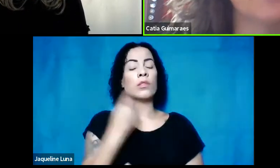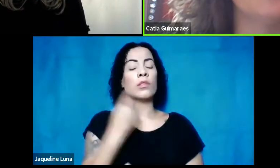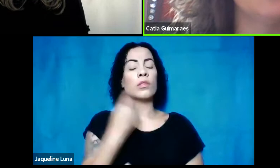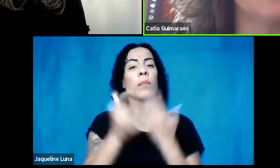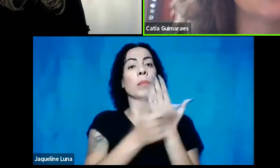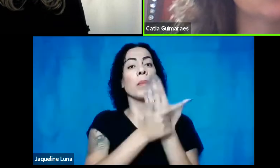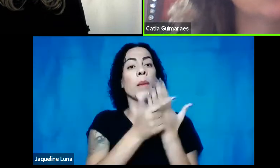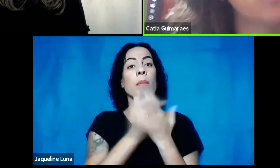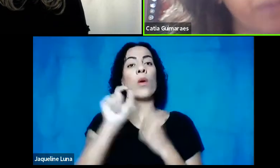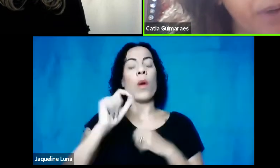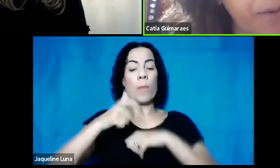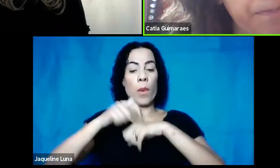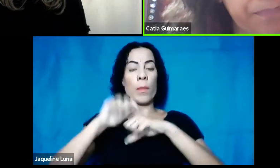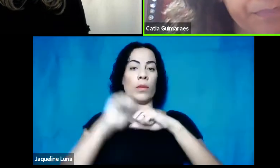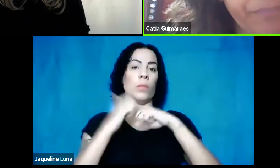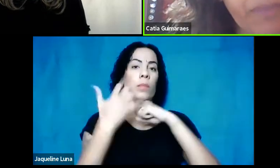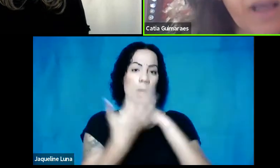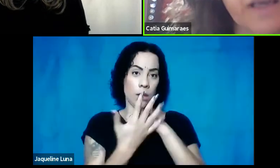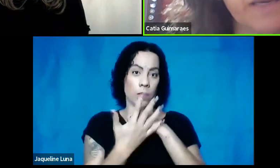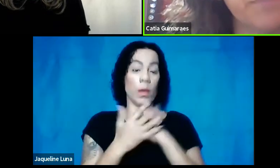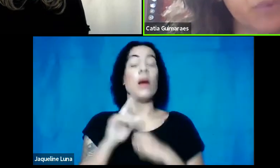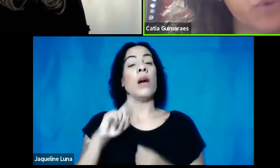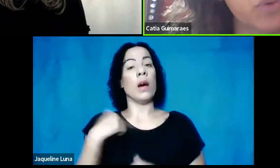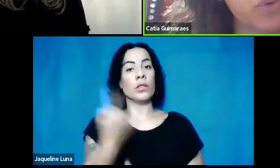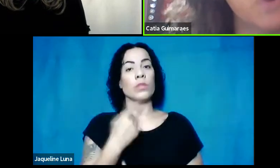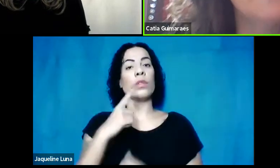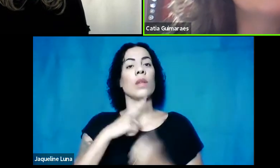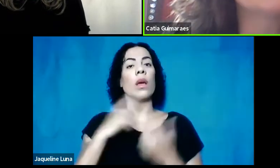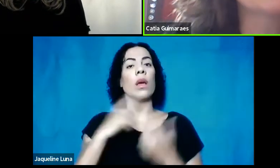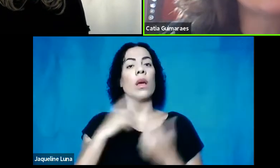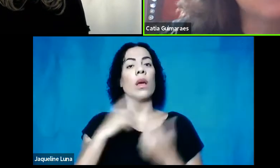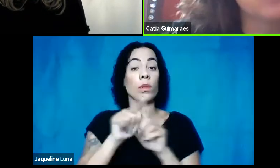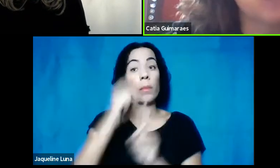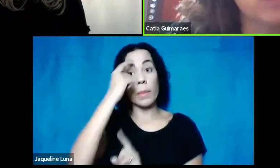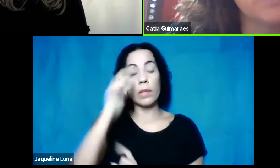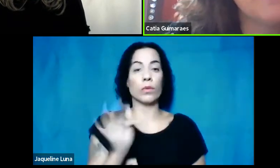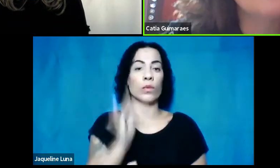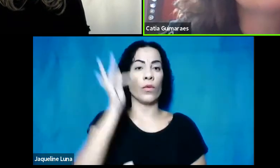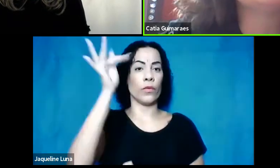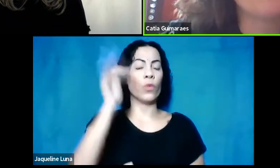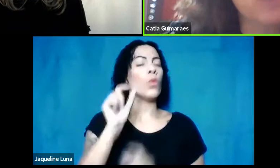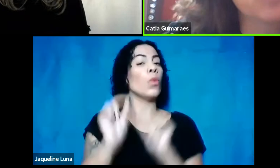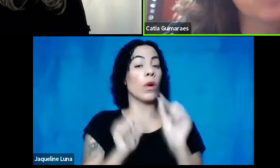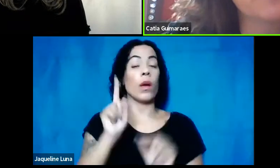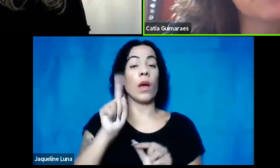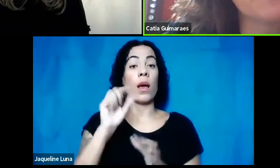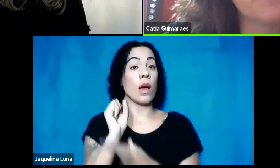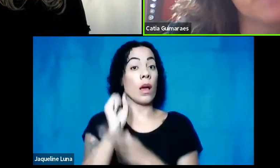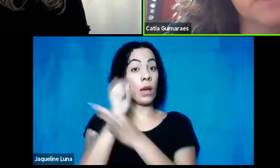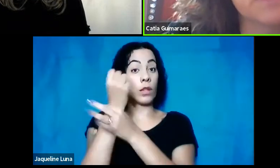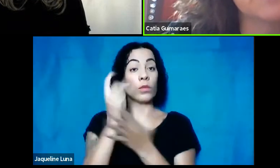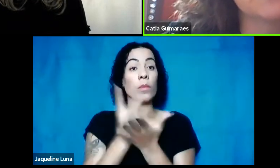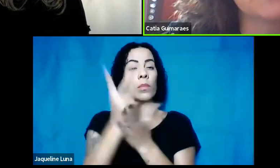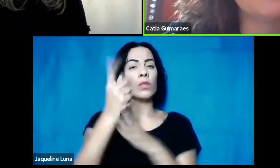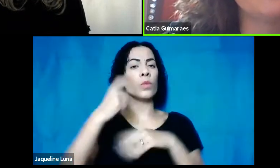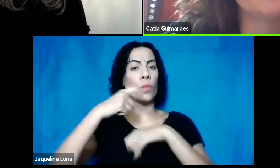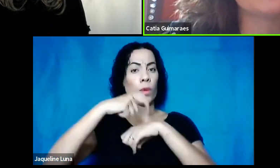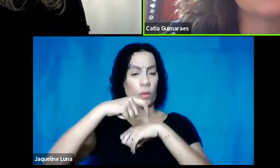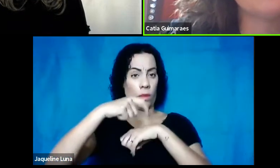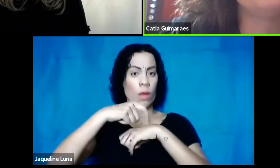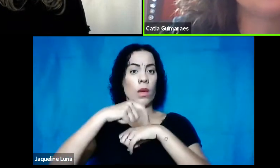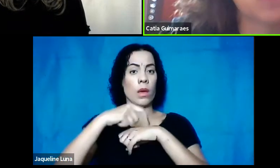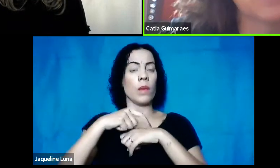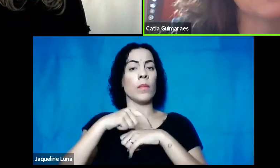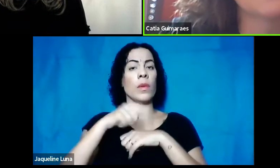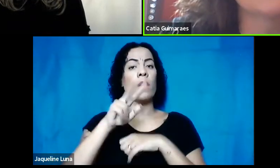dessa pandemia e a gente tem um papel para o futuro, que é garantir que, ao mesmo tempo